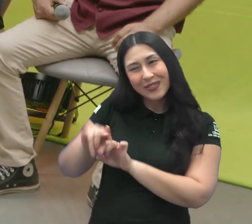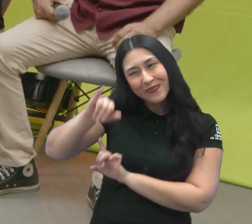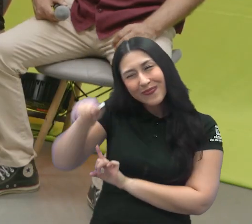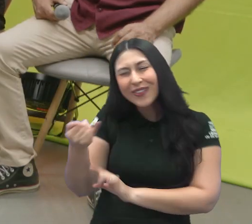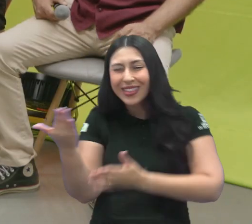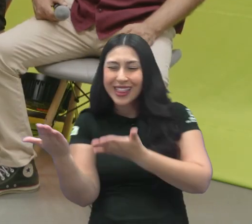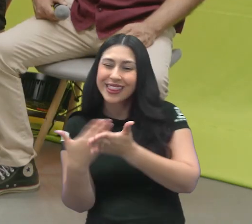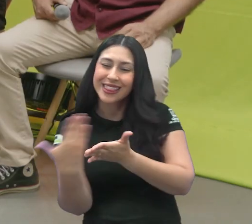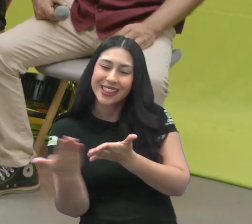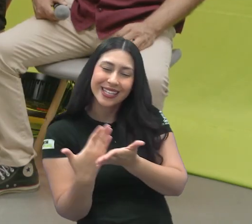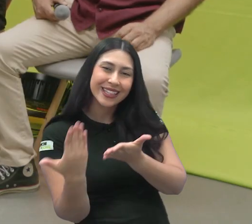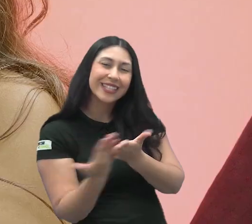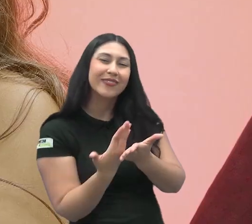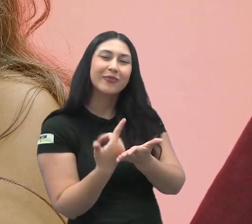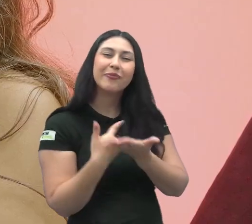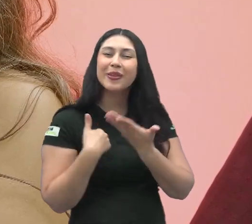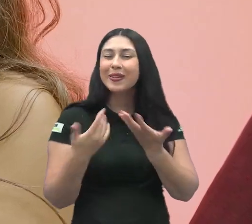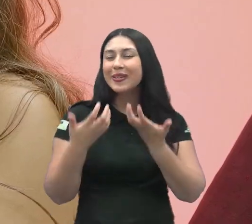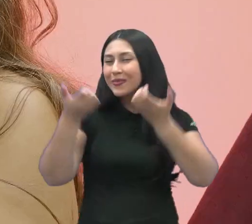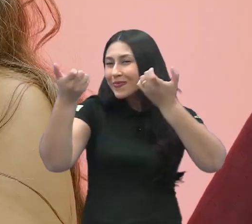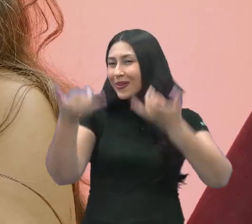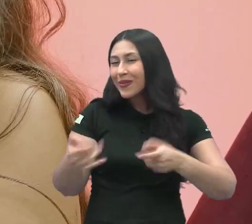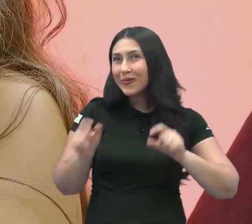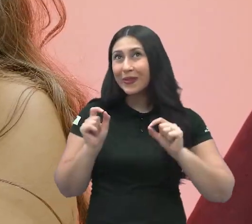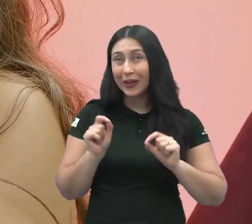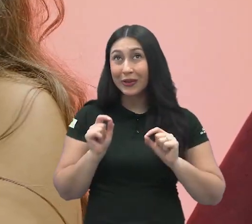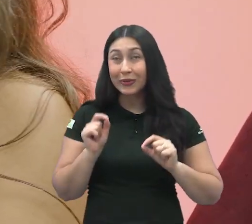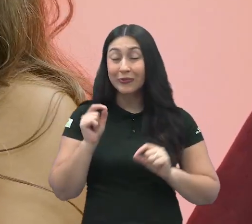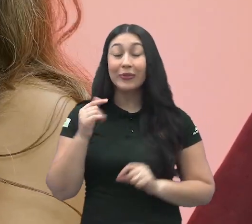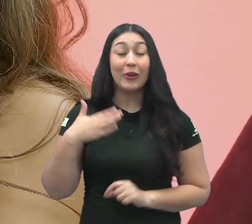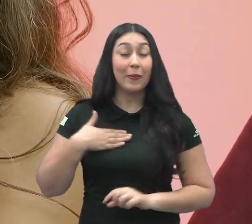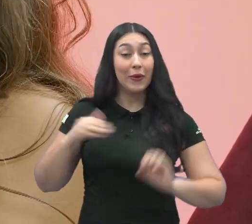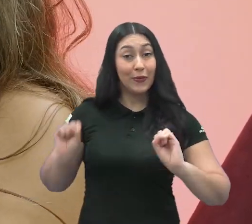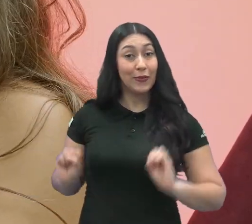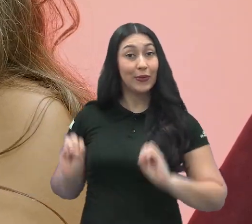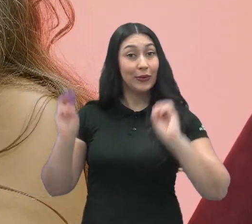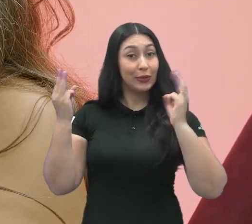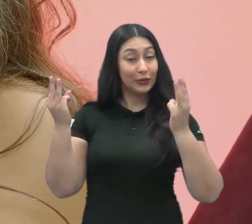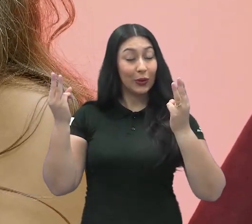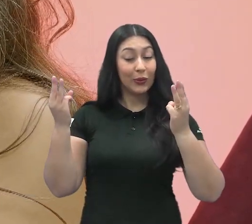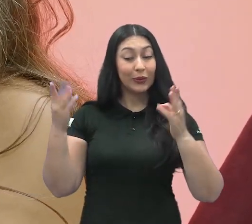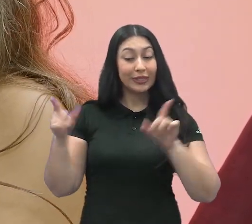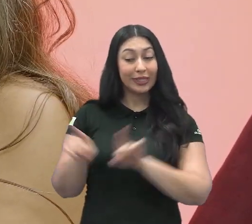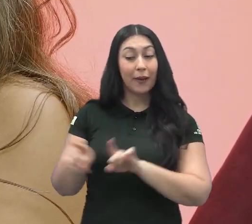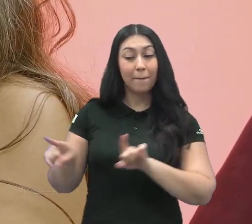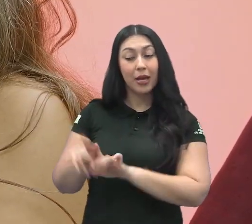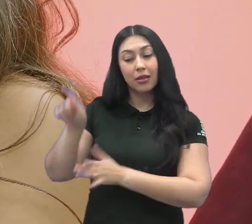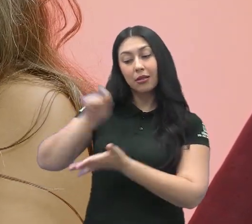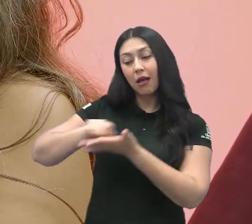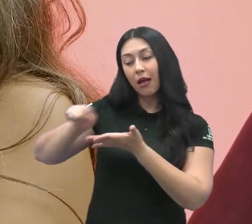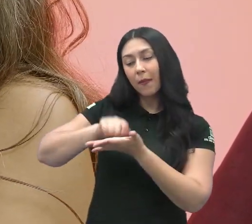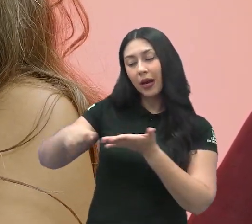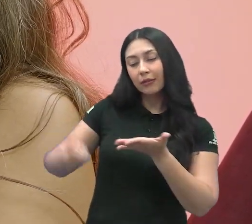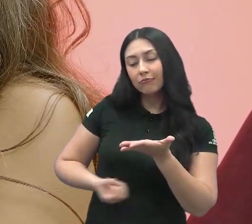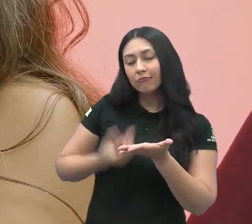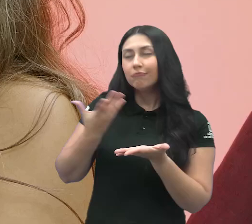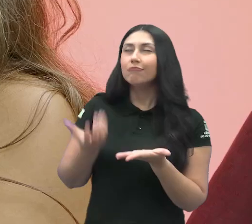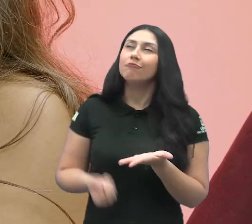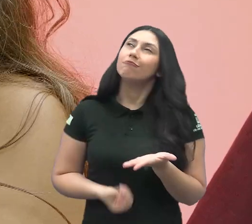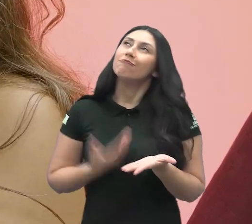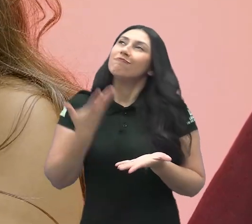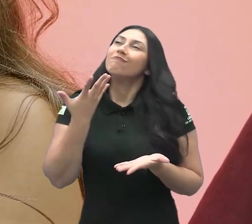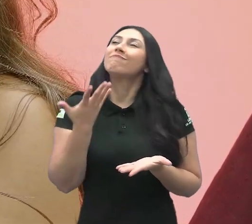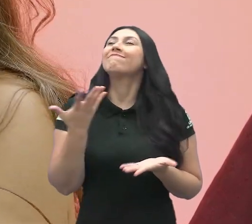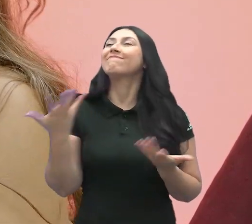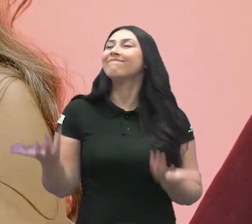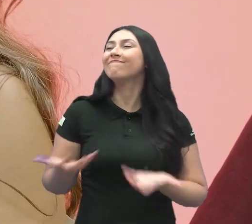improvisar um pouquinho, no meu show e e as minhas composições, elas são muito inspiradas na poesia. Então eu tenho um processo de composição que eu